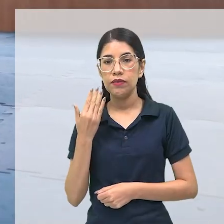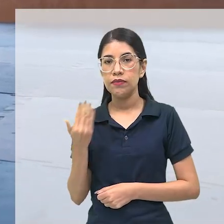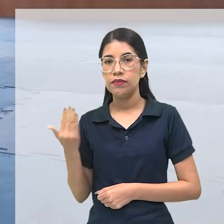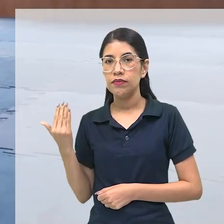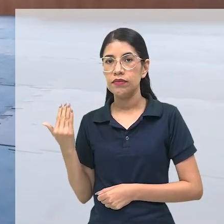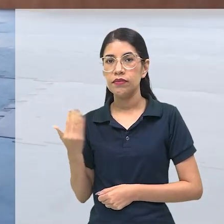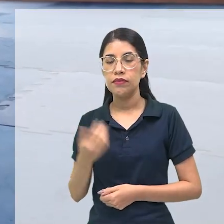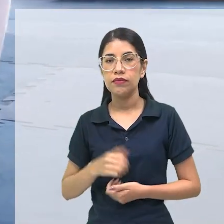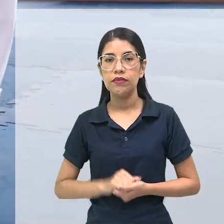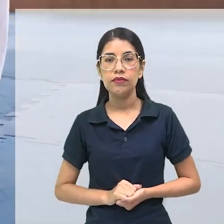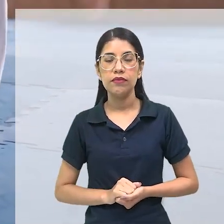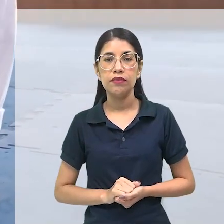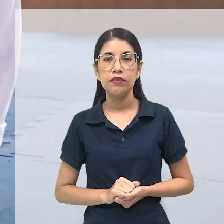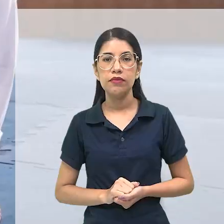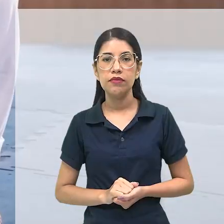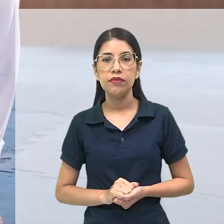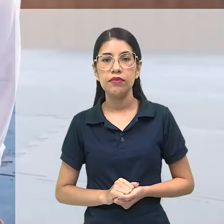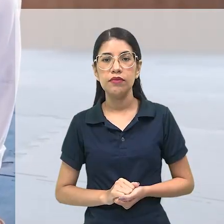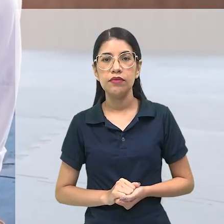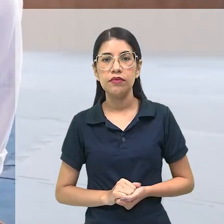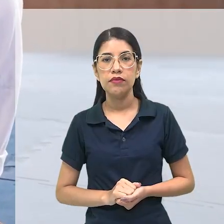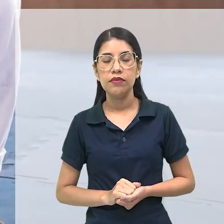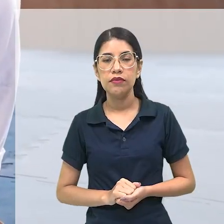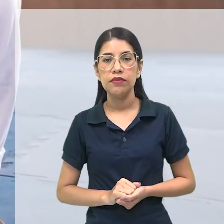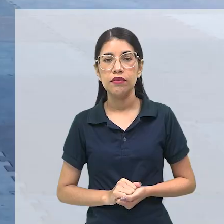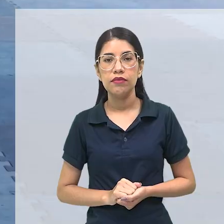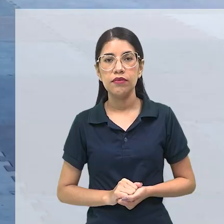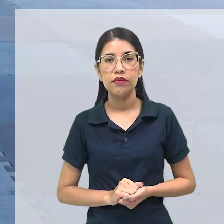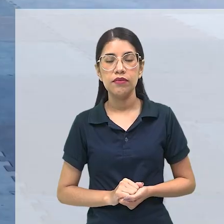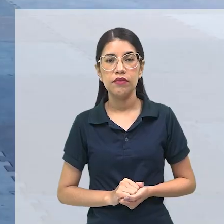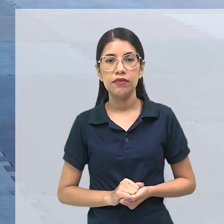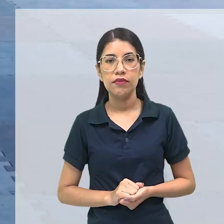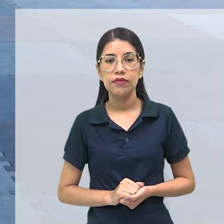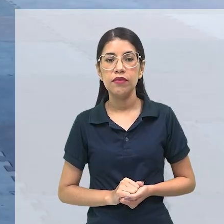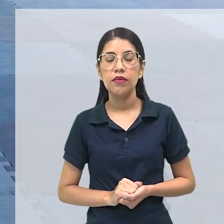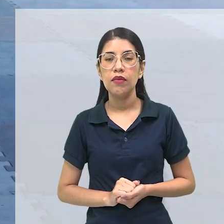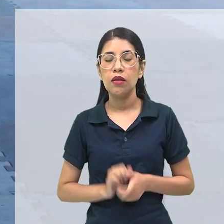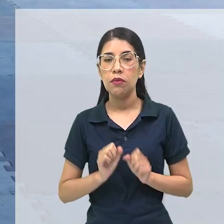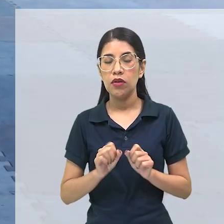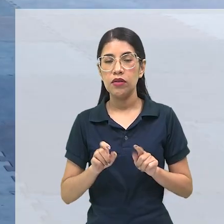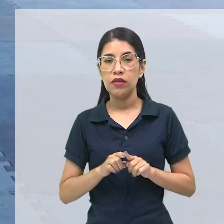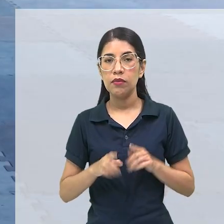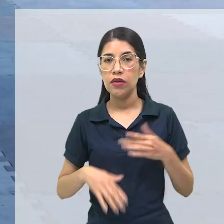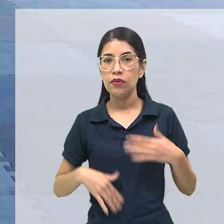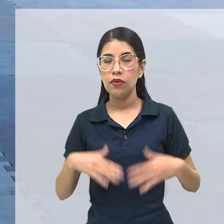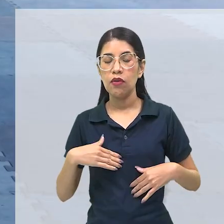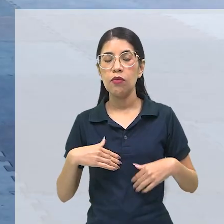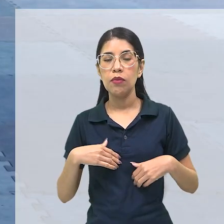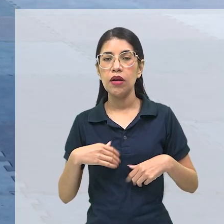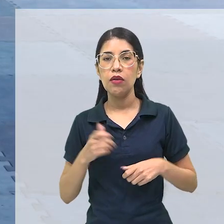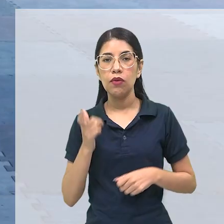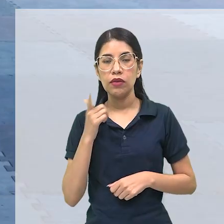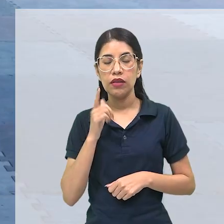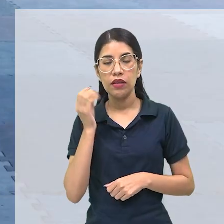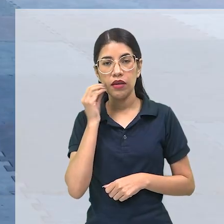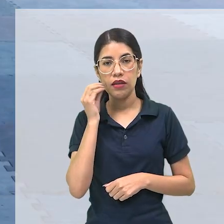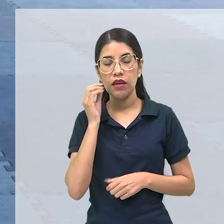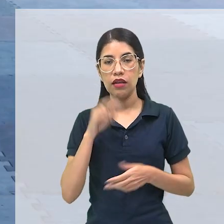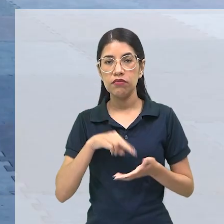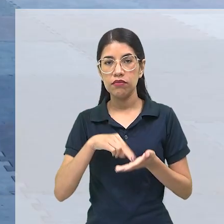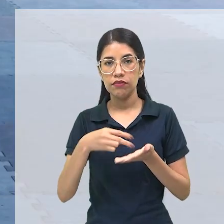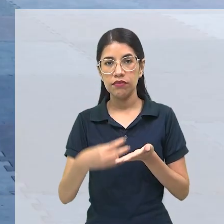aguarda, entra na perna e prende, tá? E aí você pode usar o corpo para fazer ele cair.